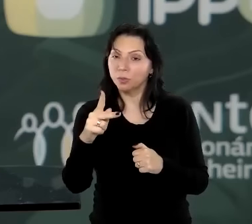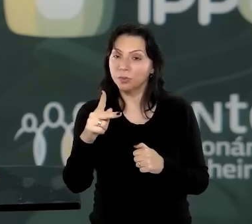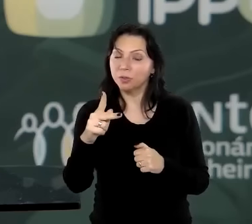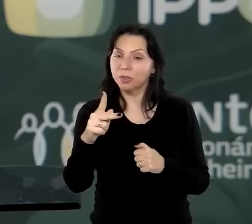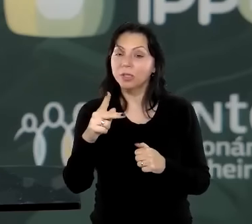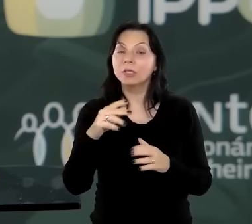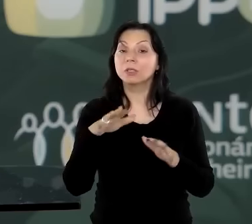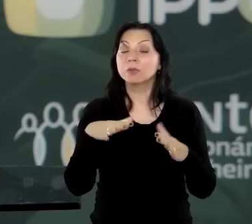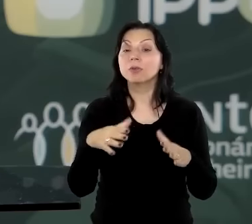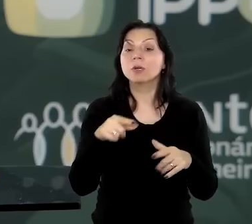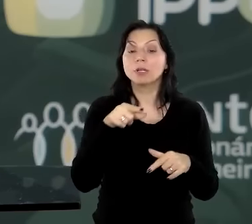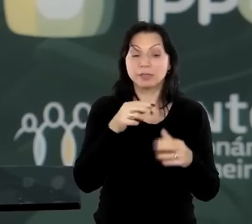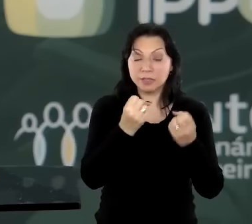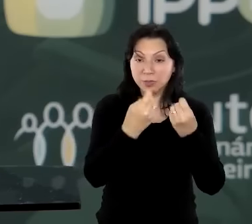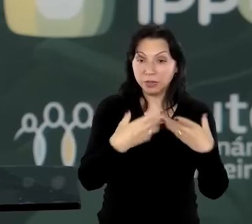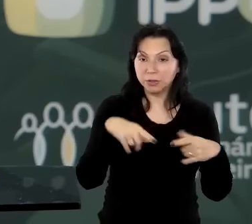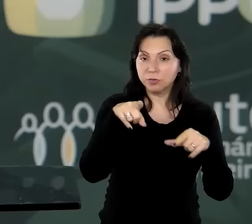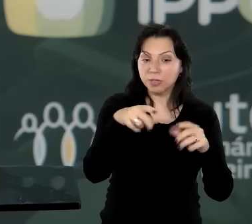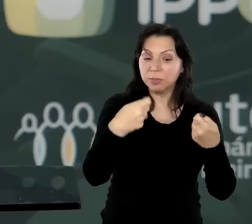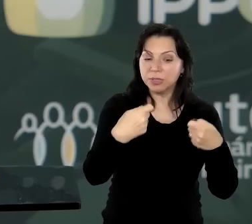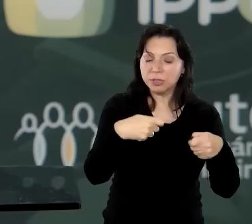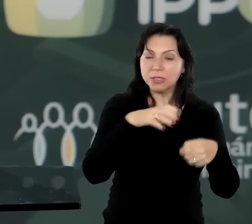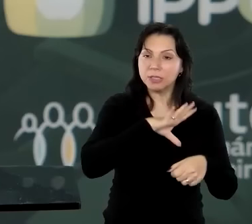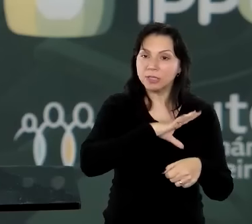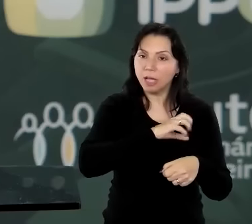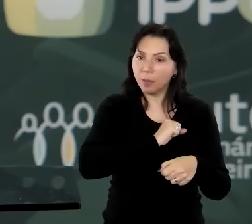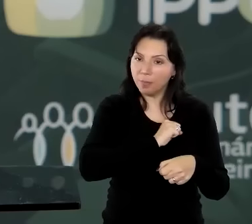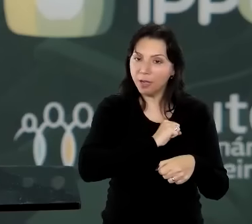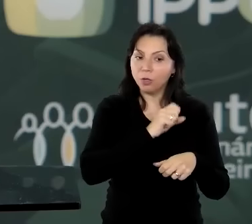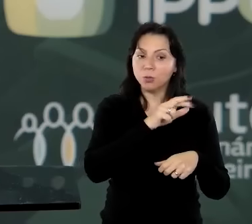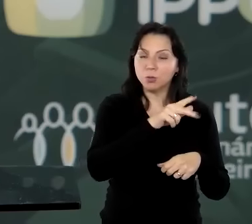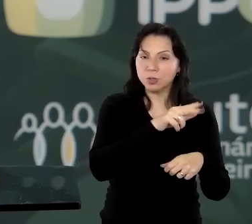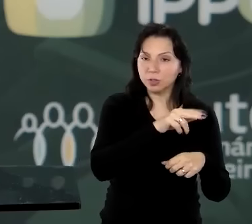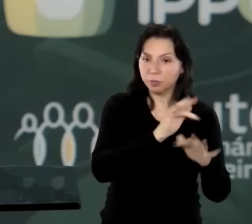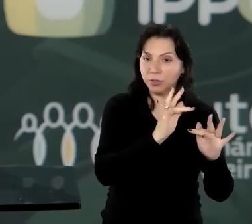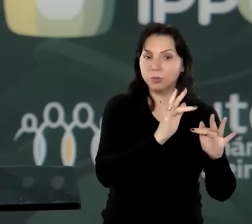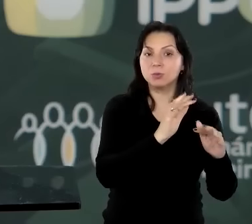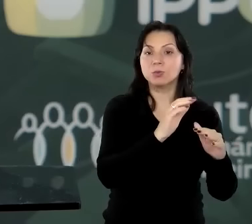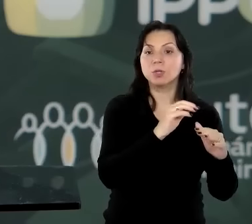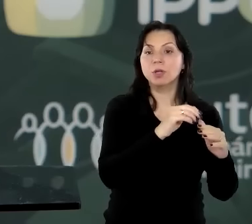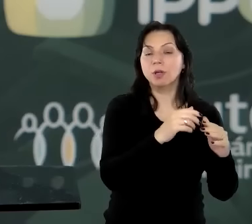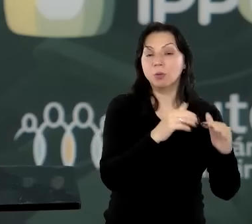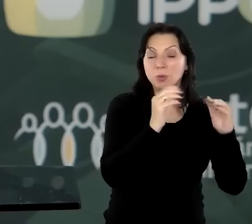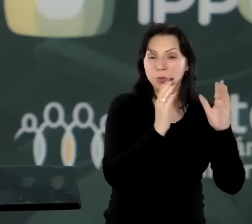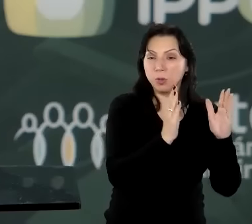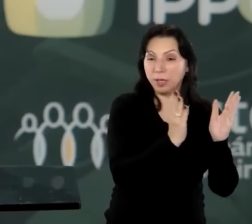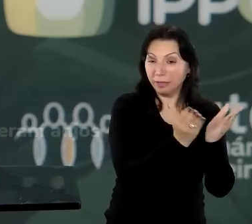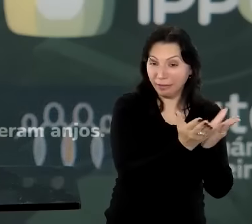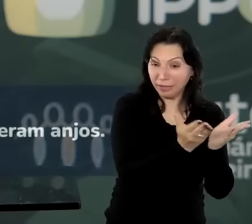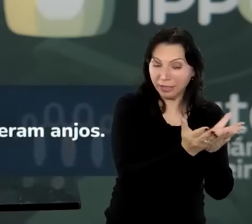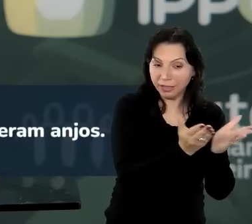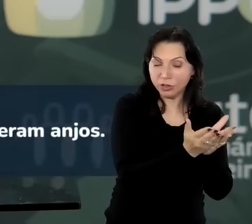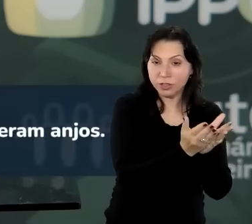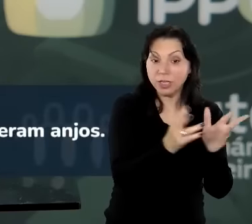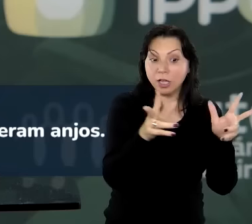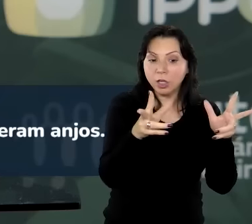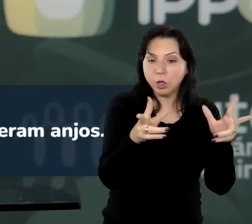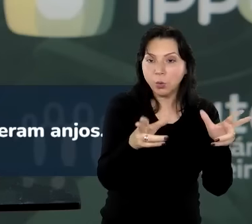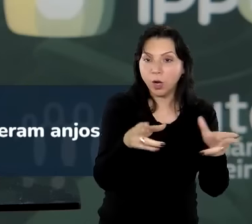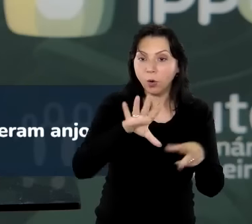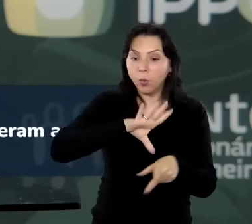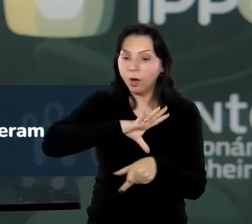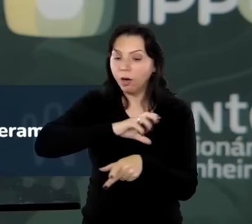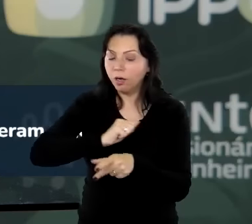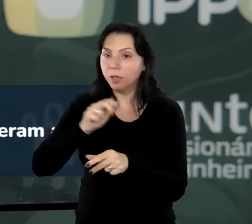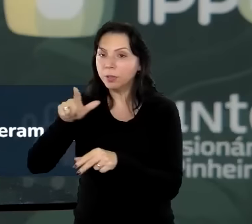sangue. Segundo lugar, ele mostra a questão da hospitalidade. Olha o versículo de número 2. Não negligencieis a